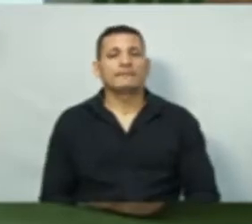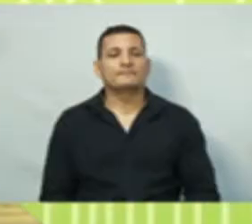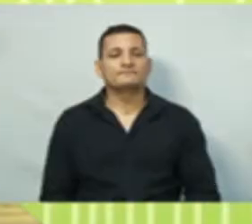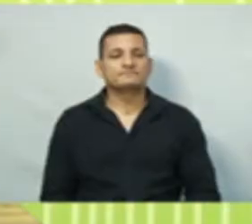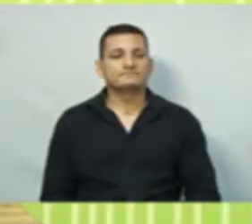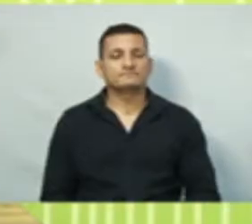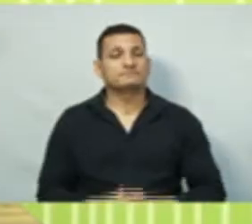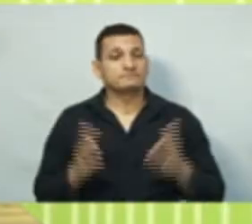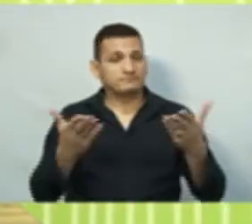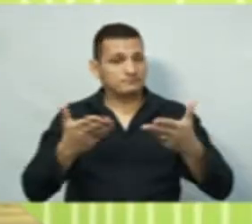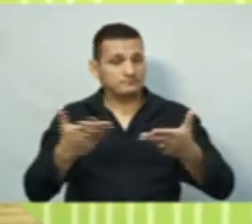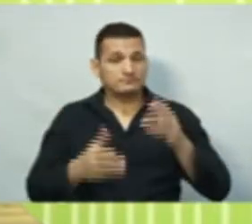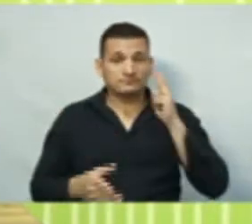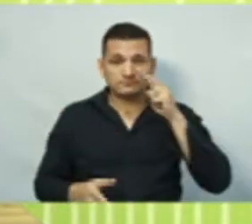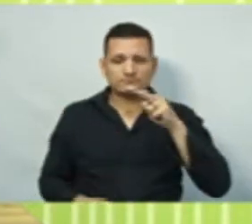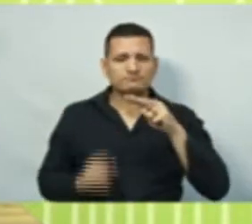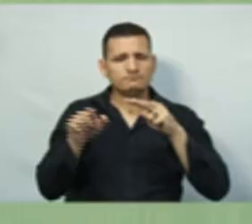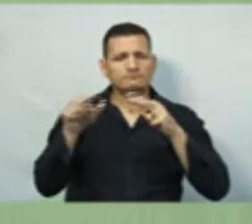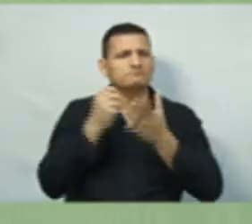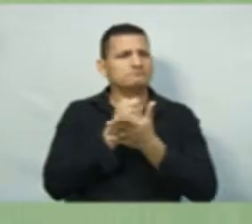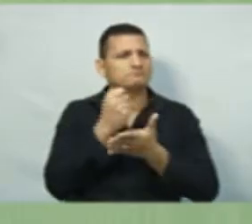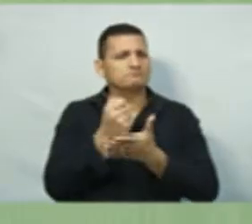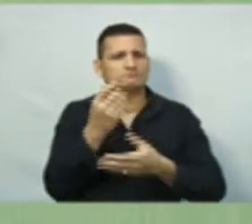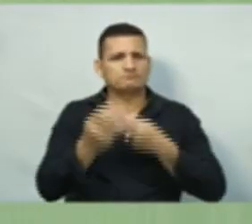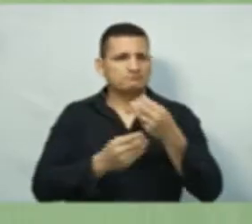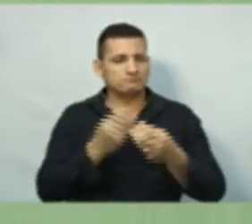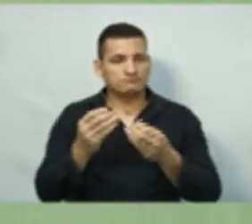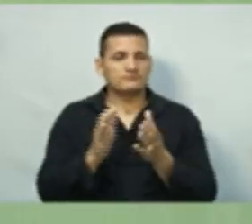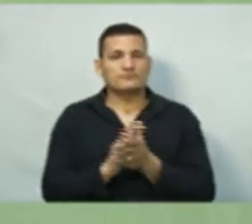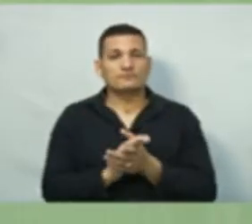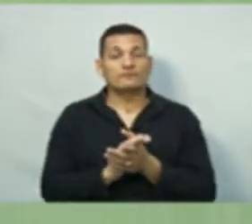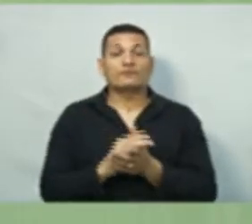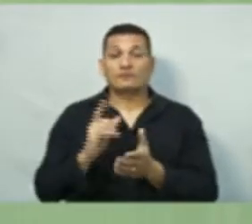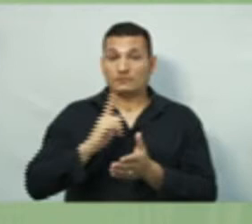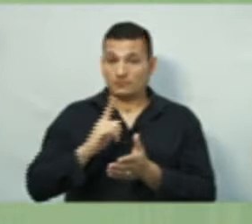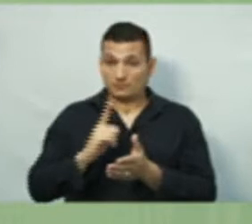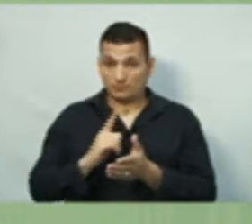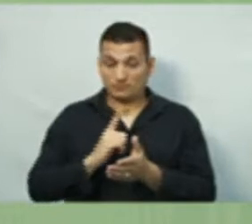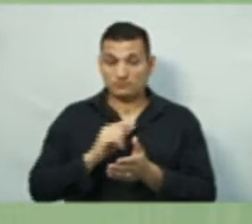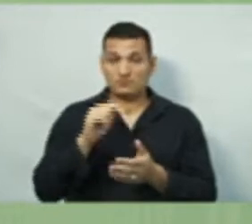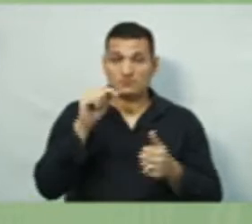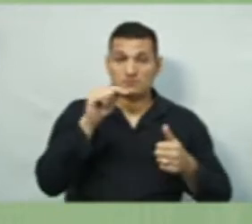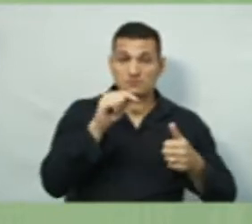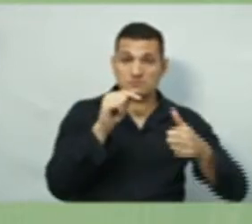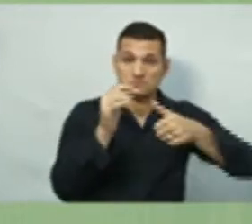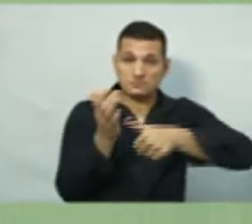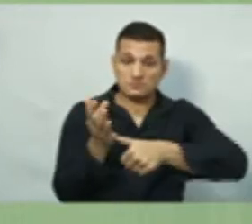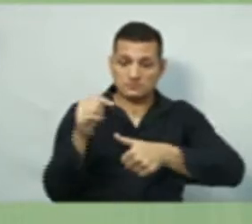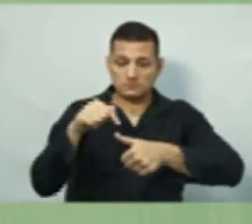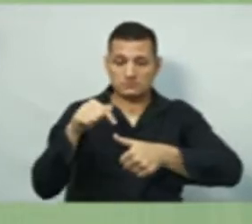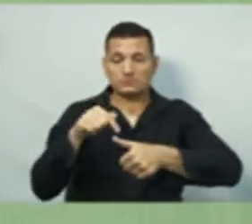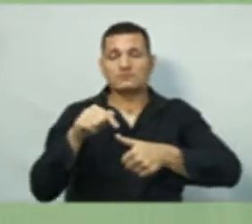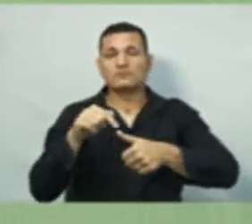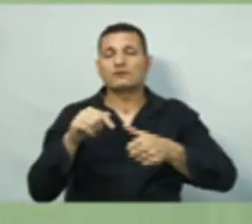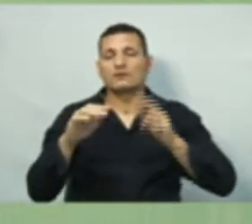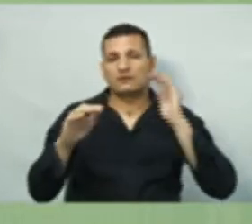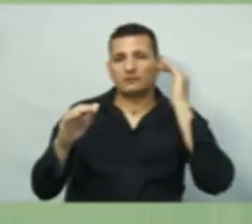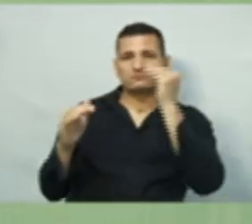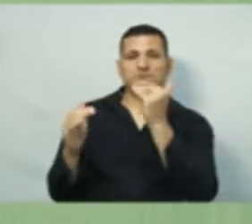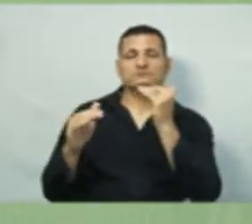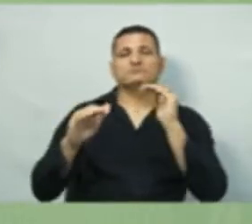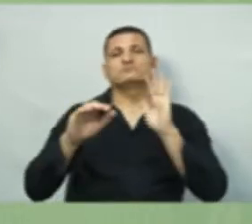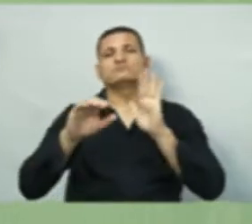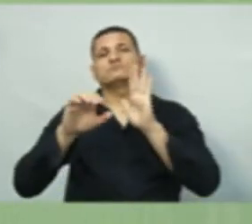Agora vamos ver que esse contrato ele é firmado pelos sócios na forma do Estatuto Social.